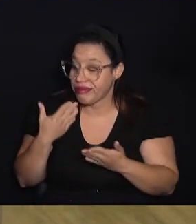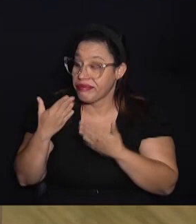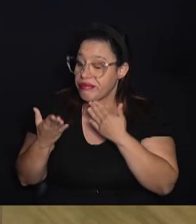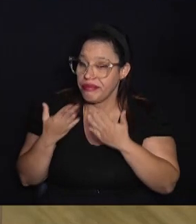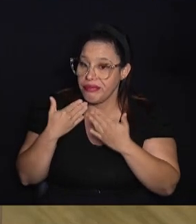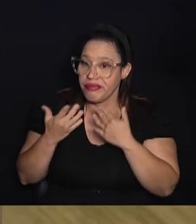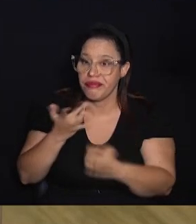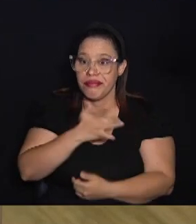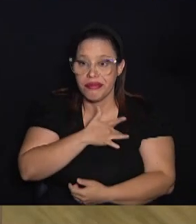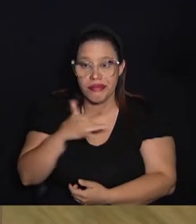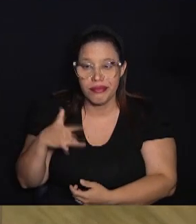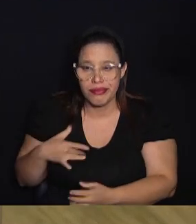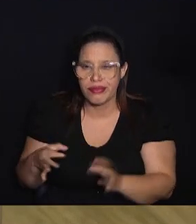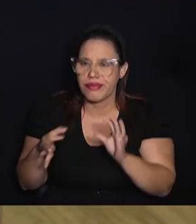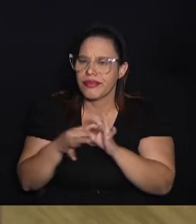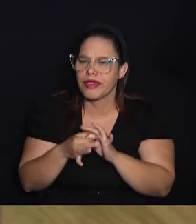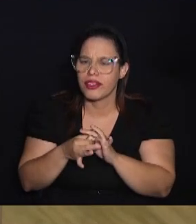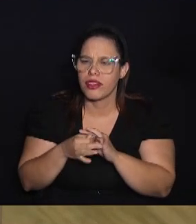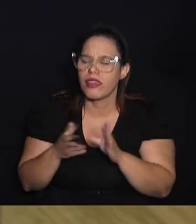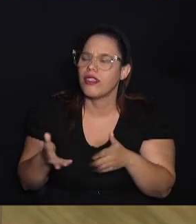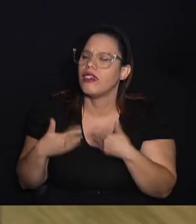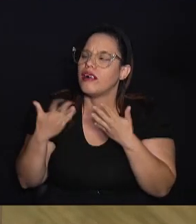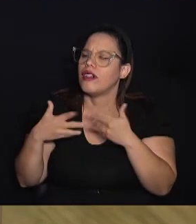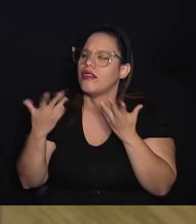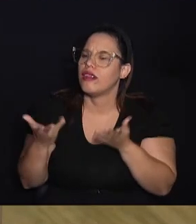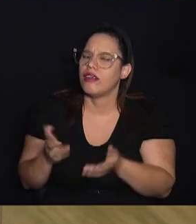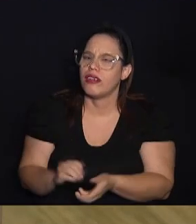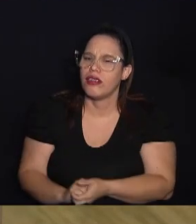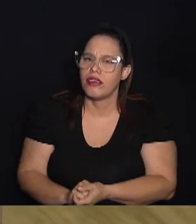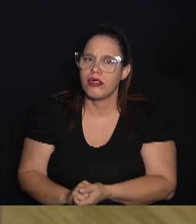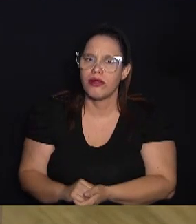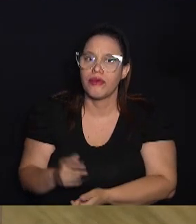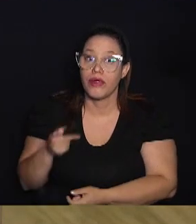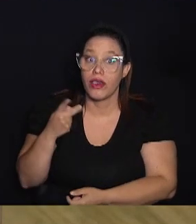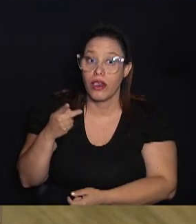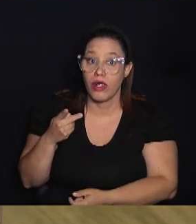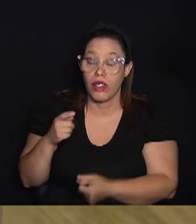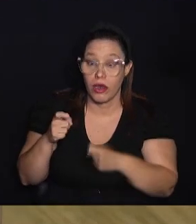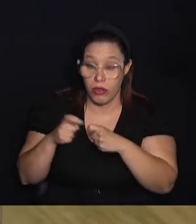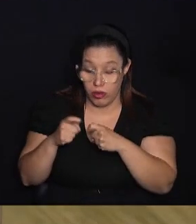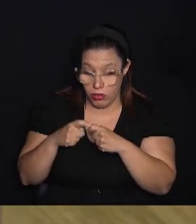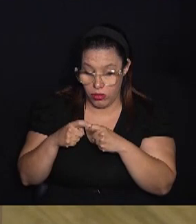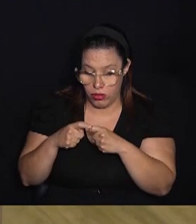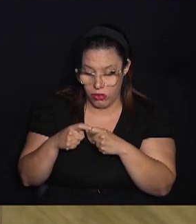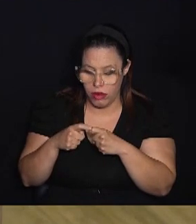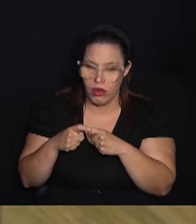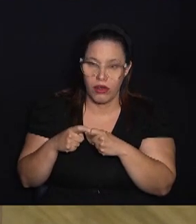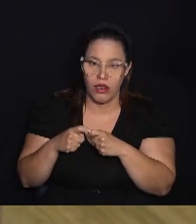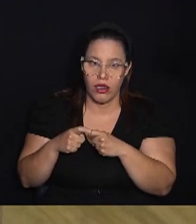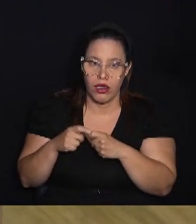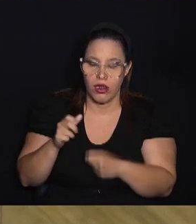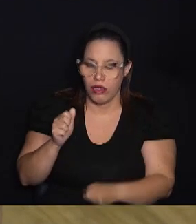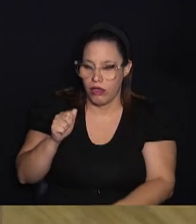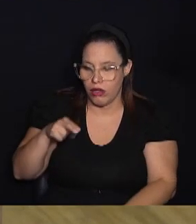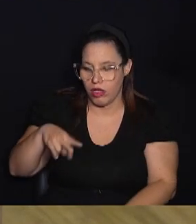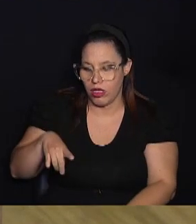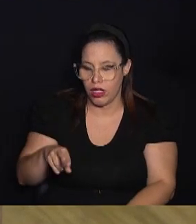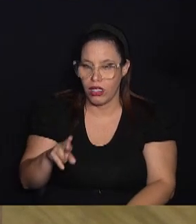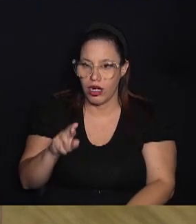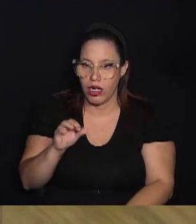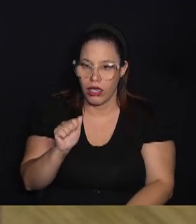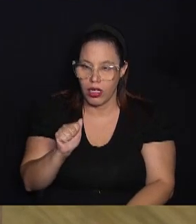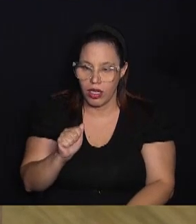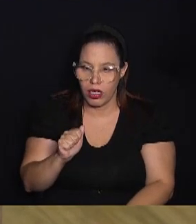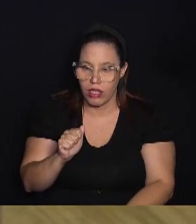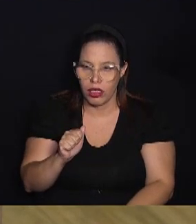saúde integral vamos lá então olha só agora eu quero falar com a doutora eh Andreia a Andreia